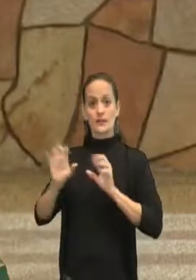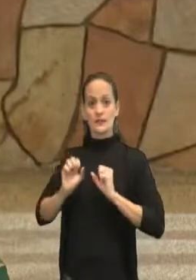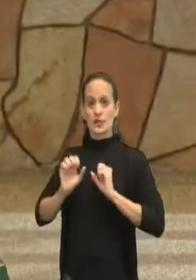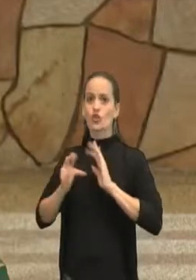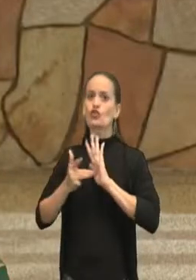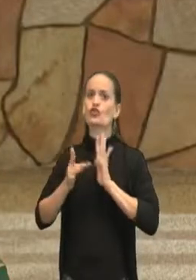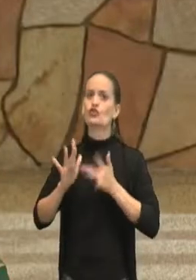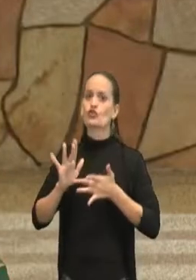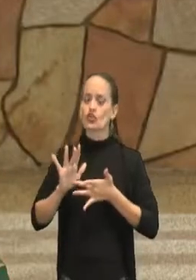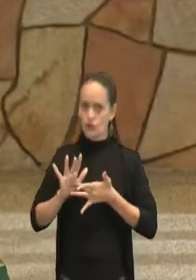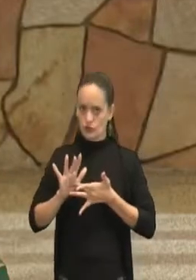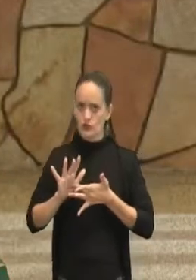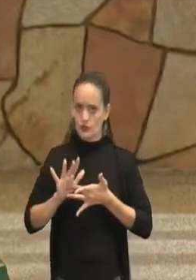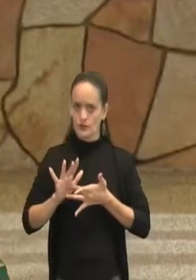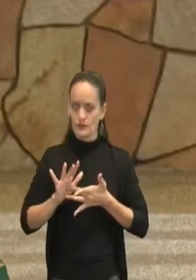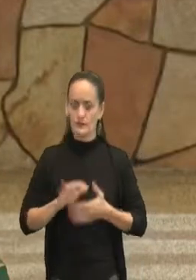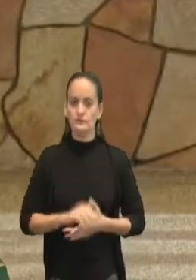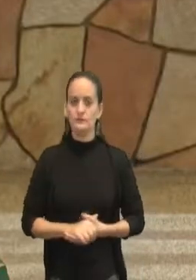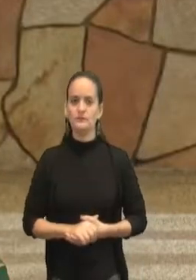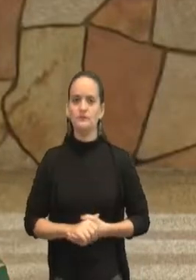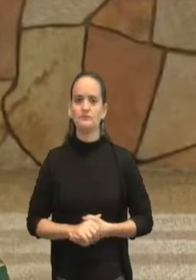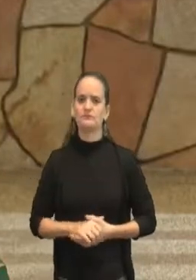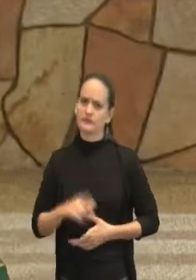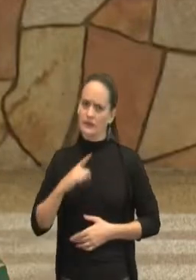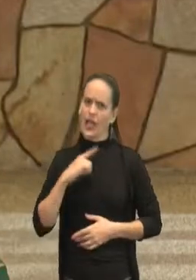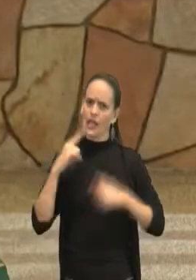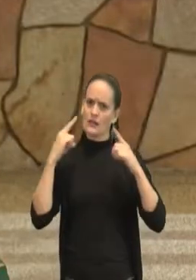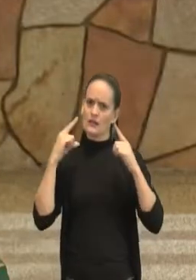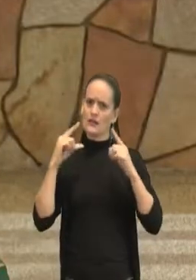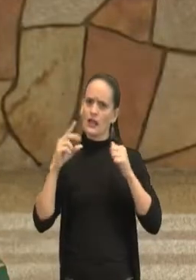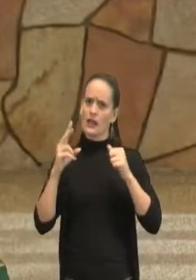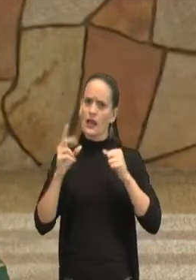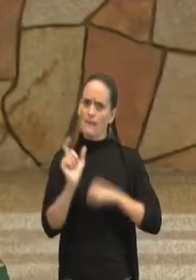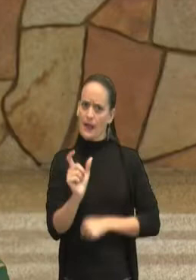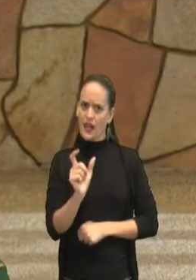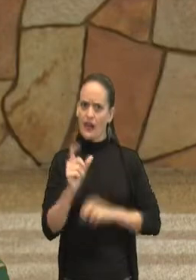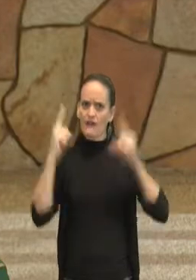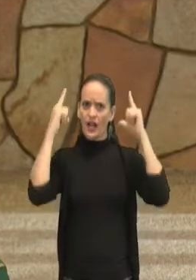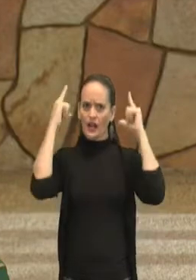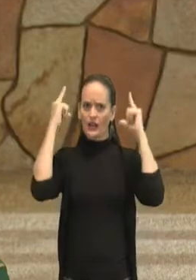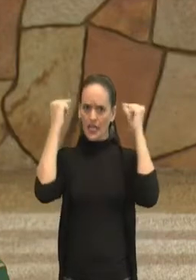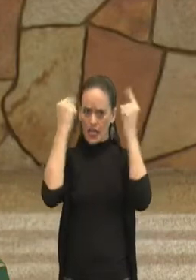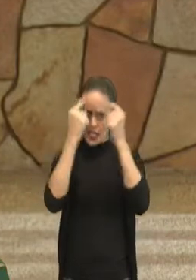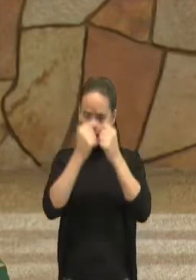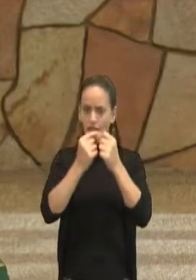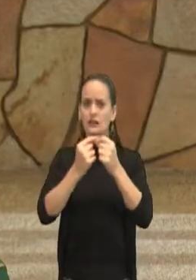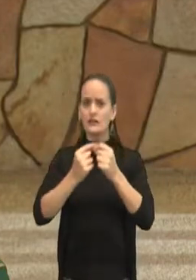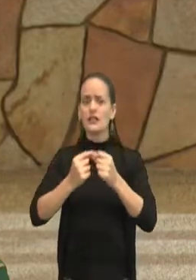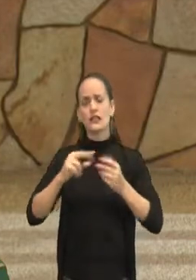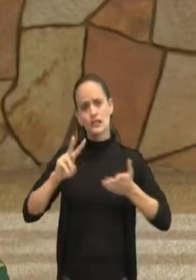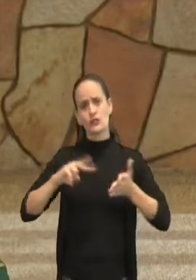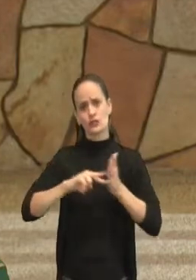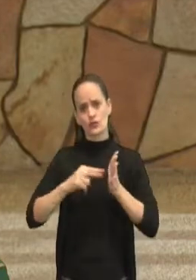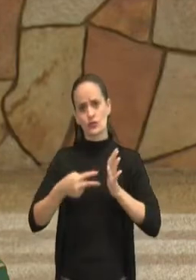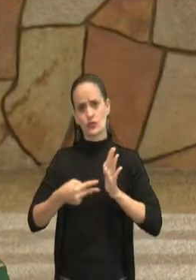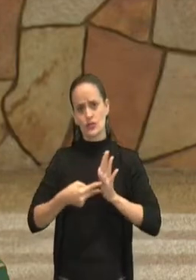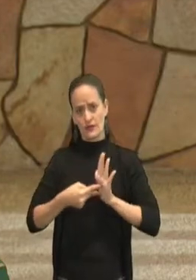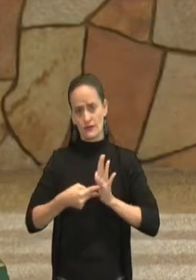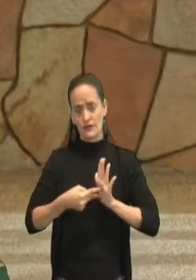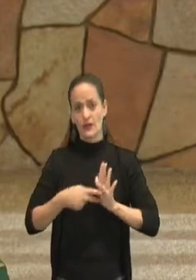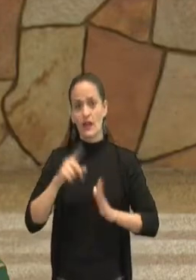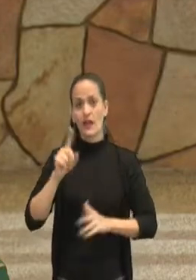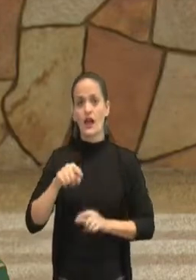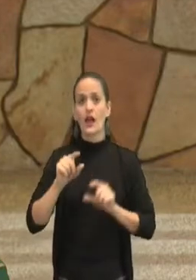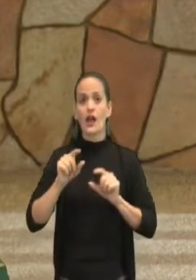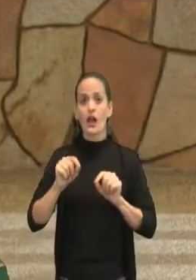no idioma original, no grego, é lambano, que significa